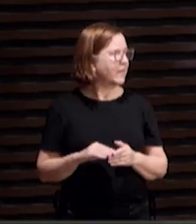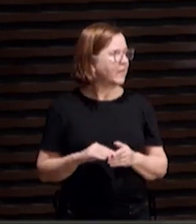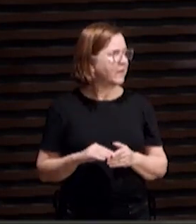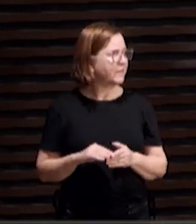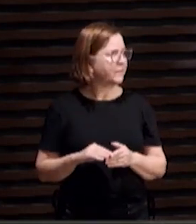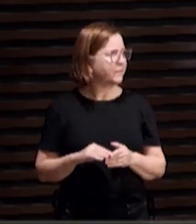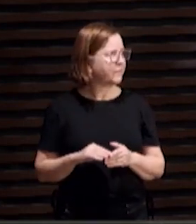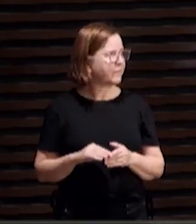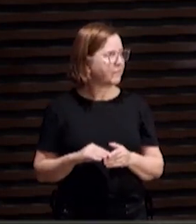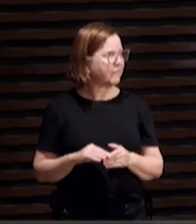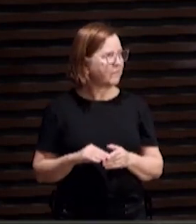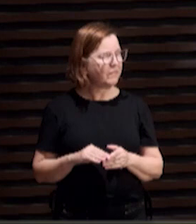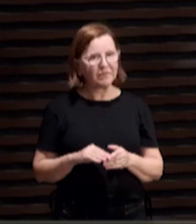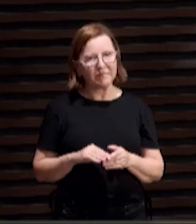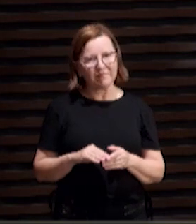Você não é.